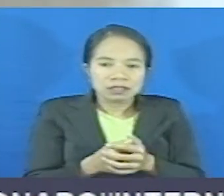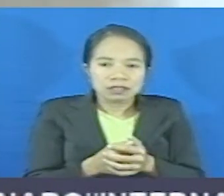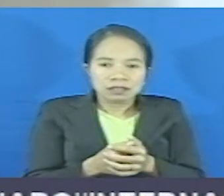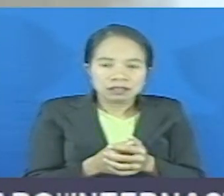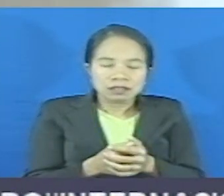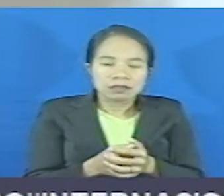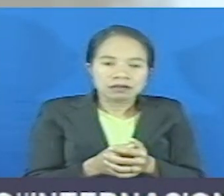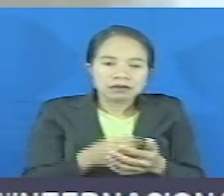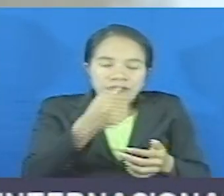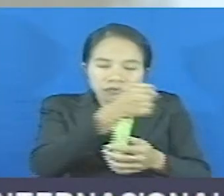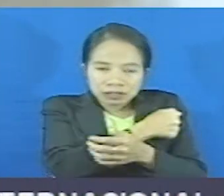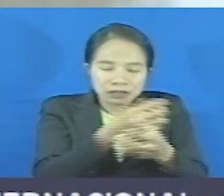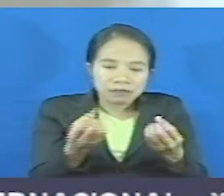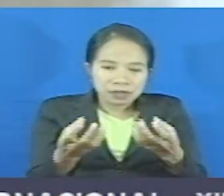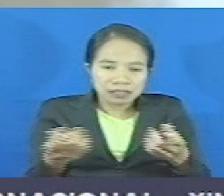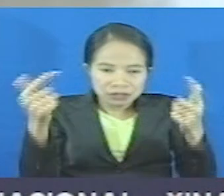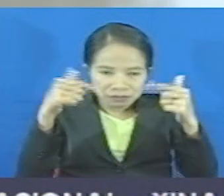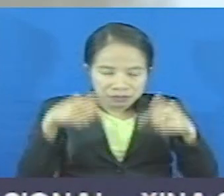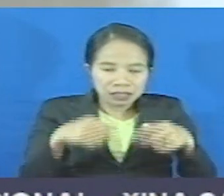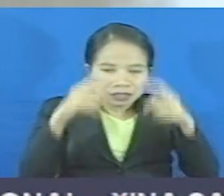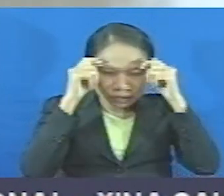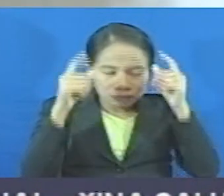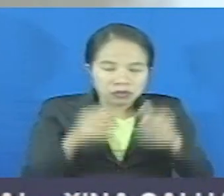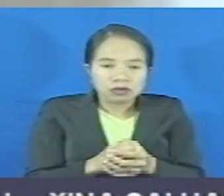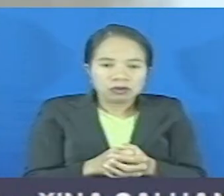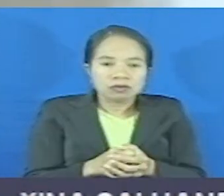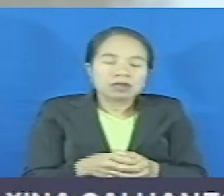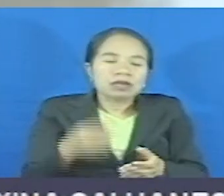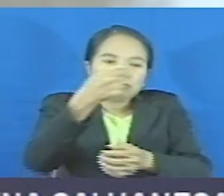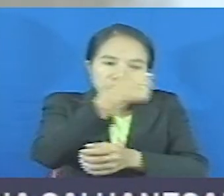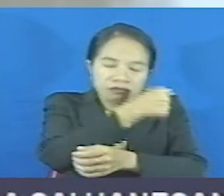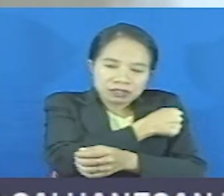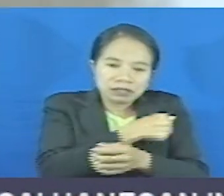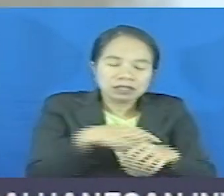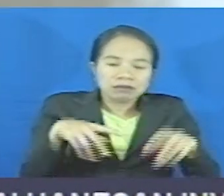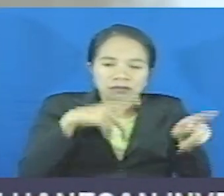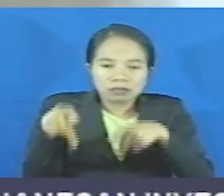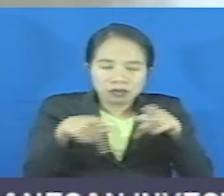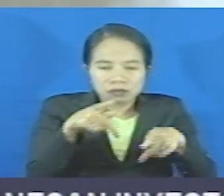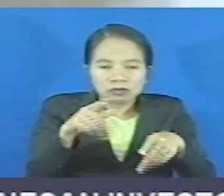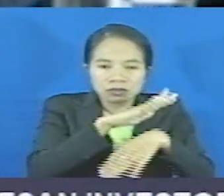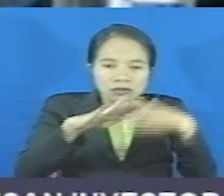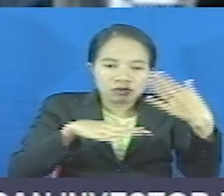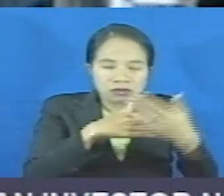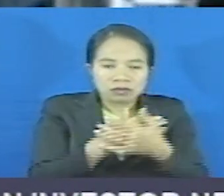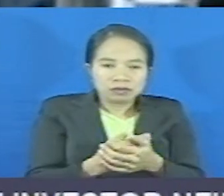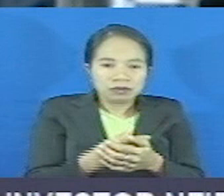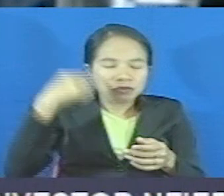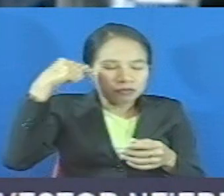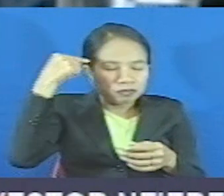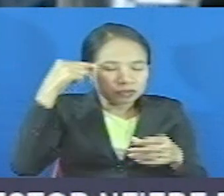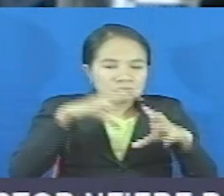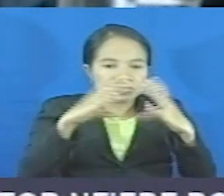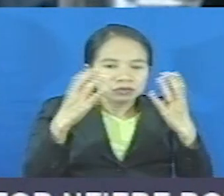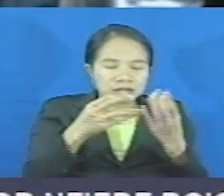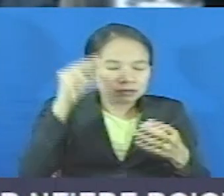vacina para que você mais para imuniza e tem a população tomaca. Antes do governo, o